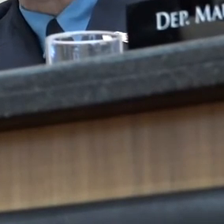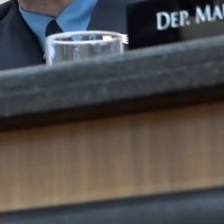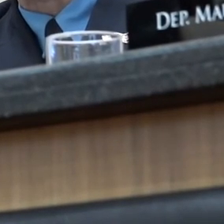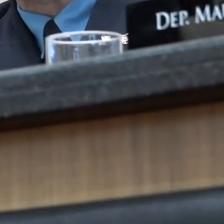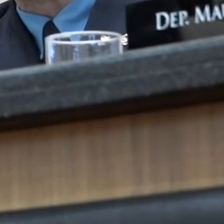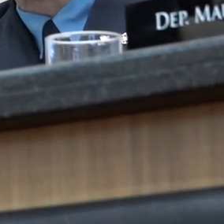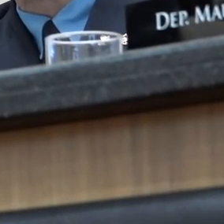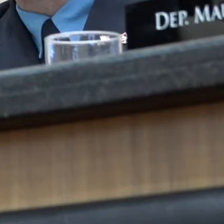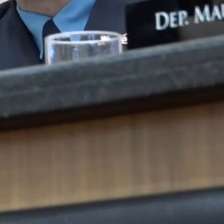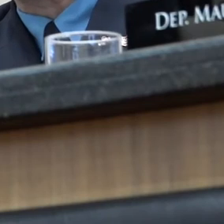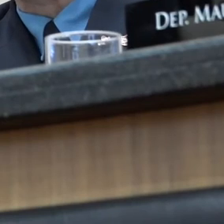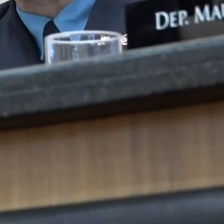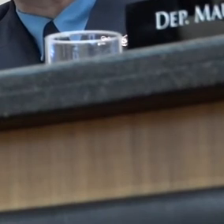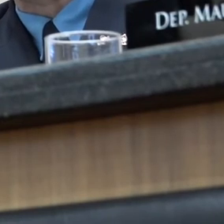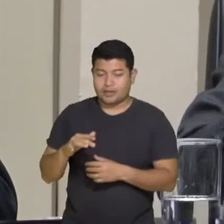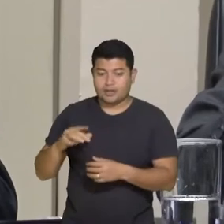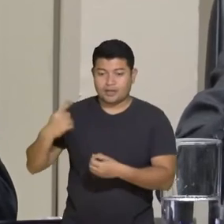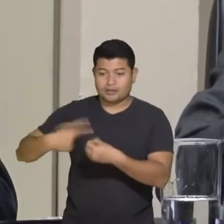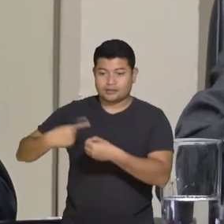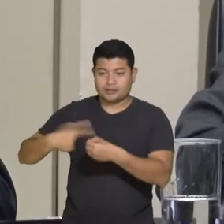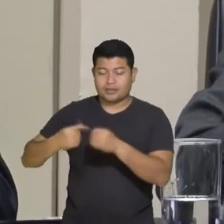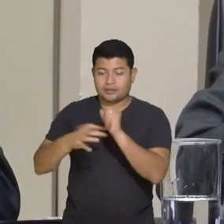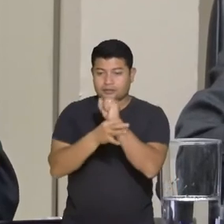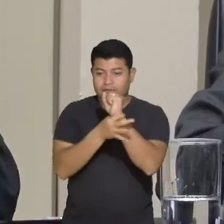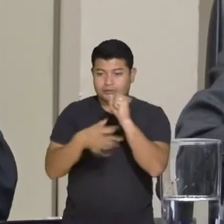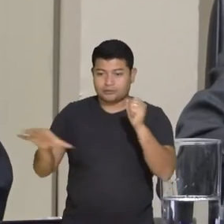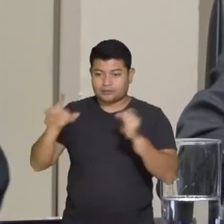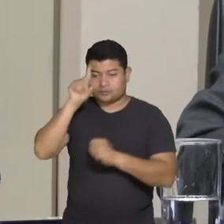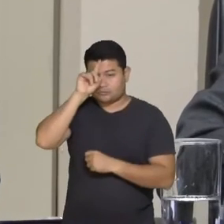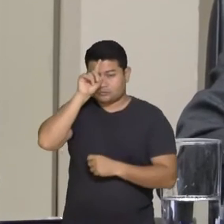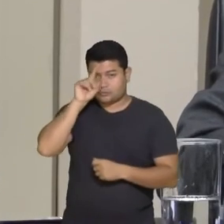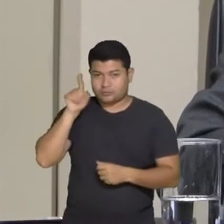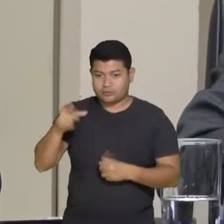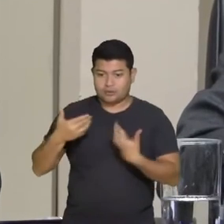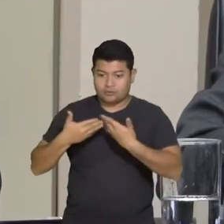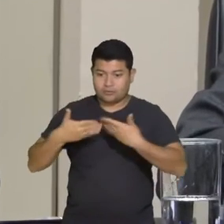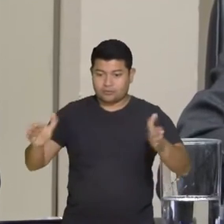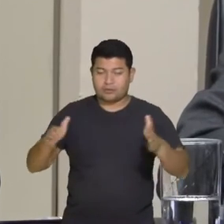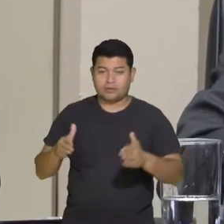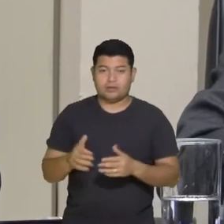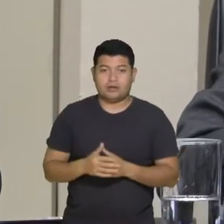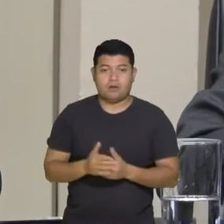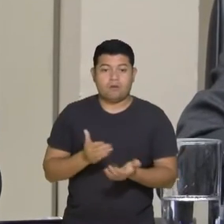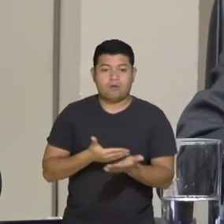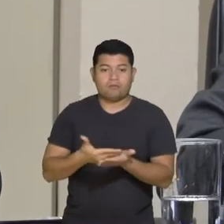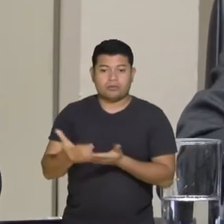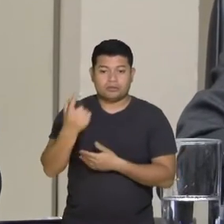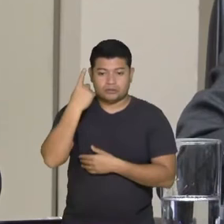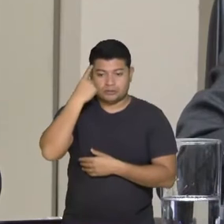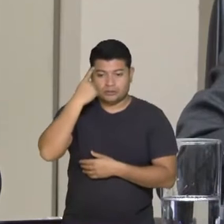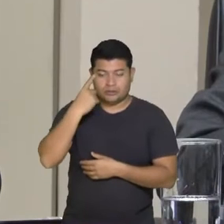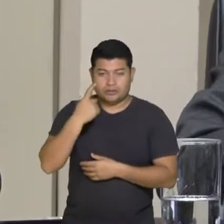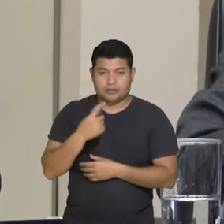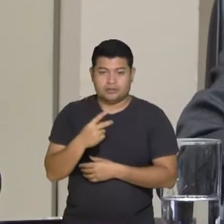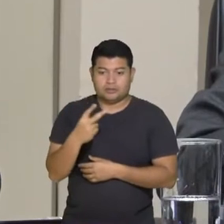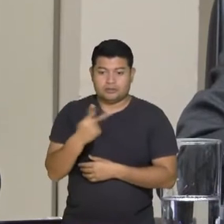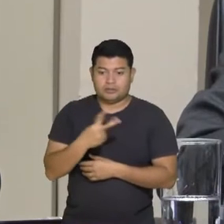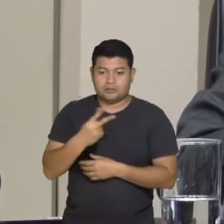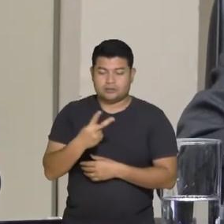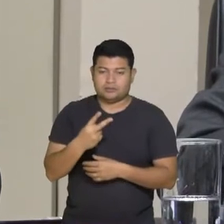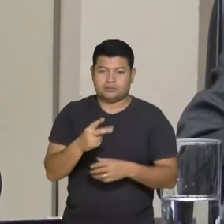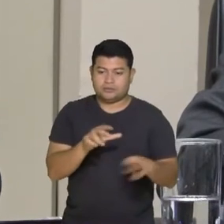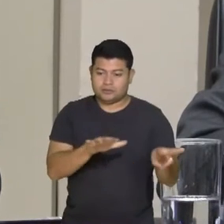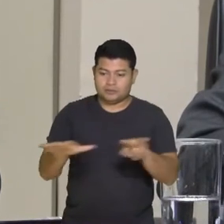outras unidades hospitalares da região a data prevista para abertura segunda quinzena de agosto as ações foram